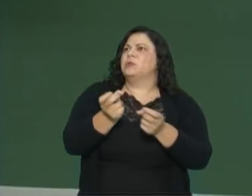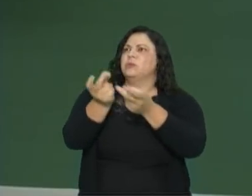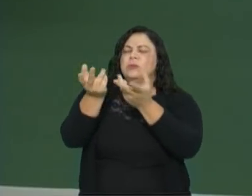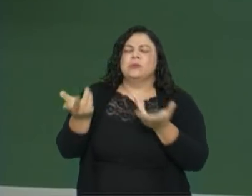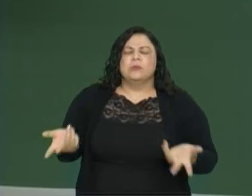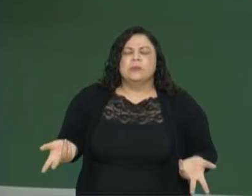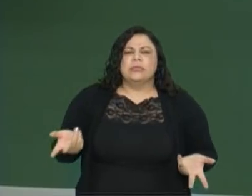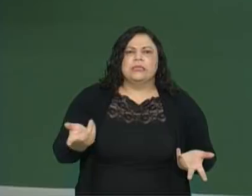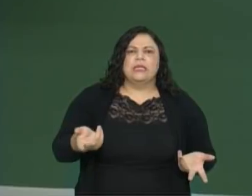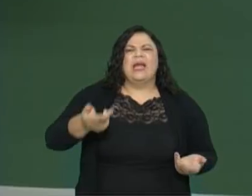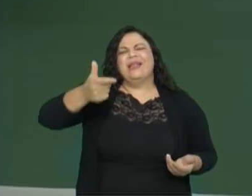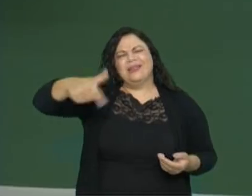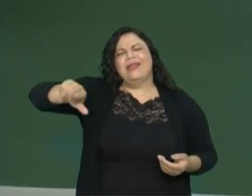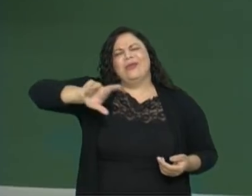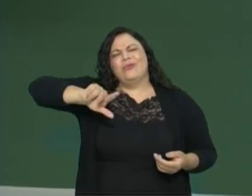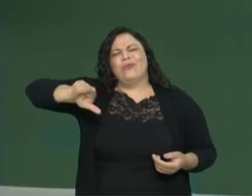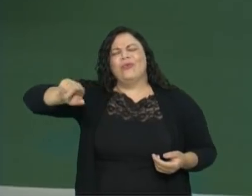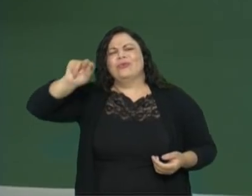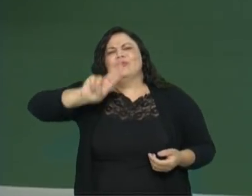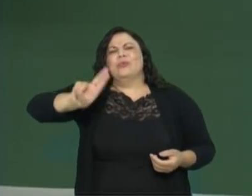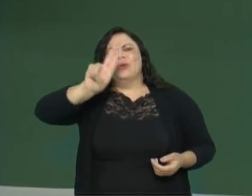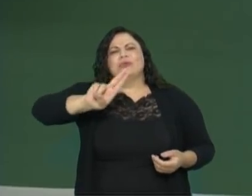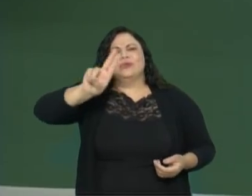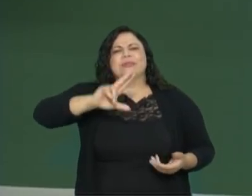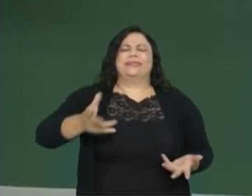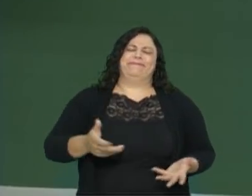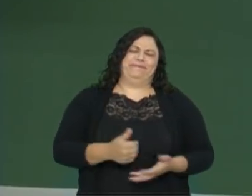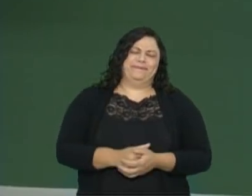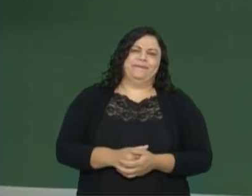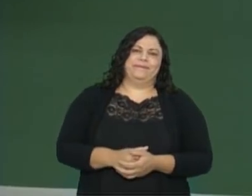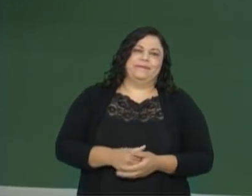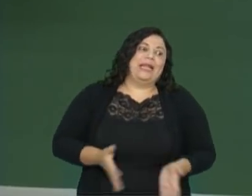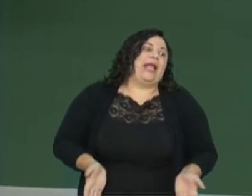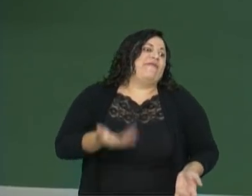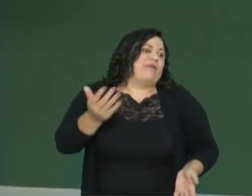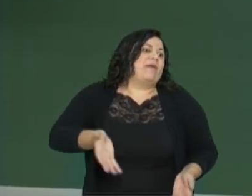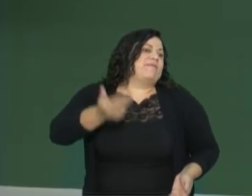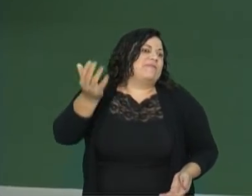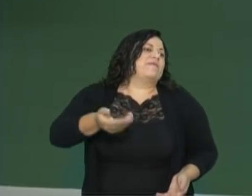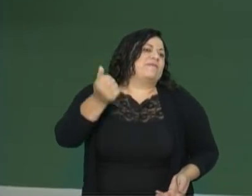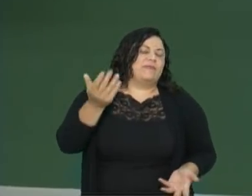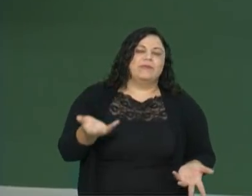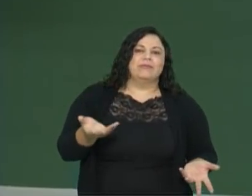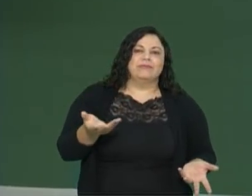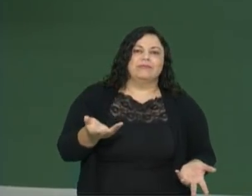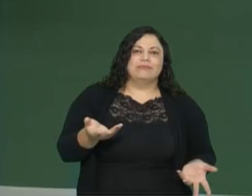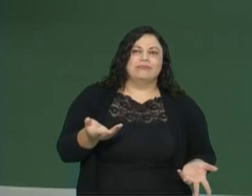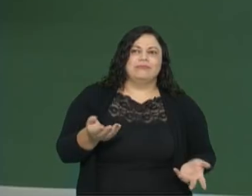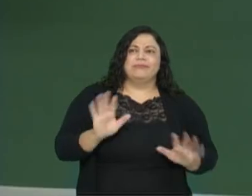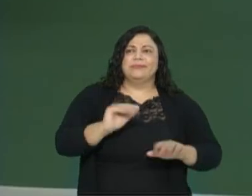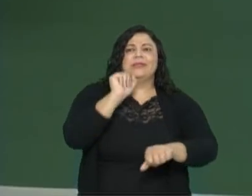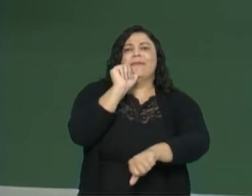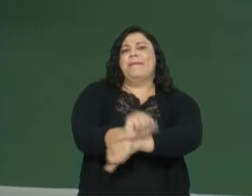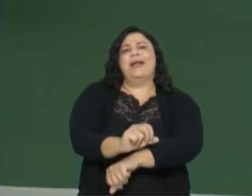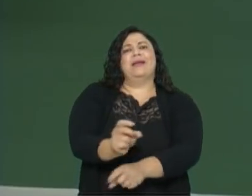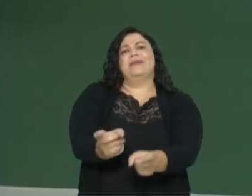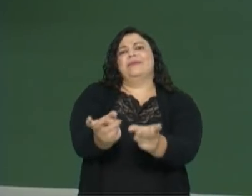usar no lugar que teria o preço acessível. Então, de novo, aí aumenta o preço do nióbio, porque nós estamos vendendo barato. Não, vai parar de vender, é